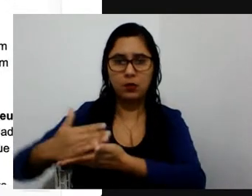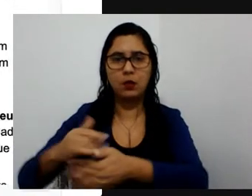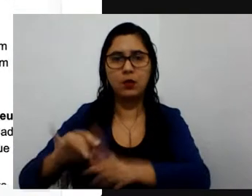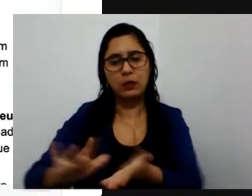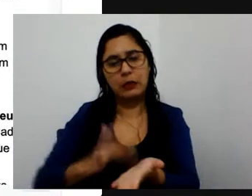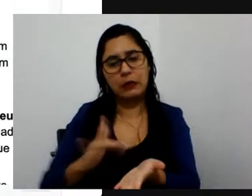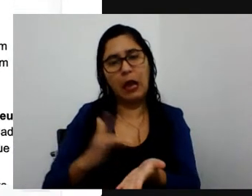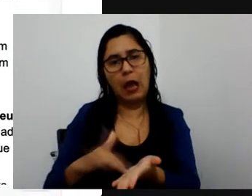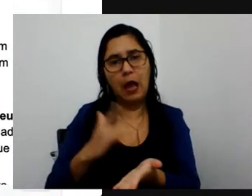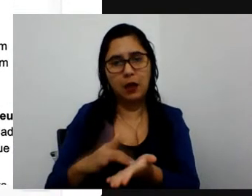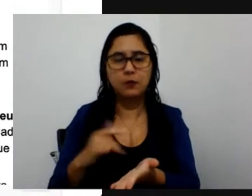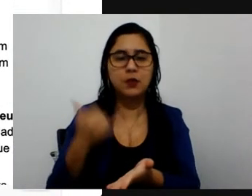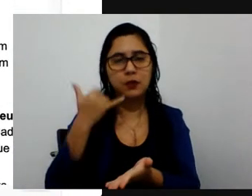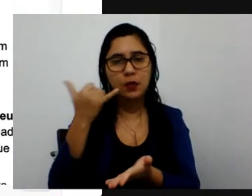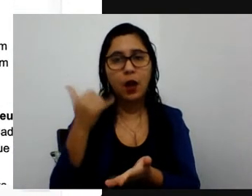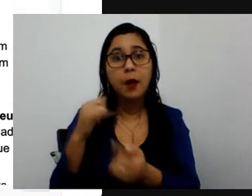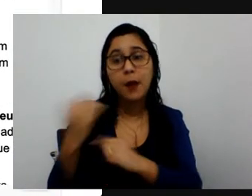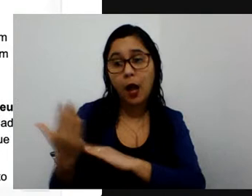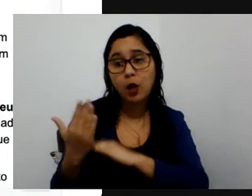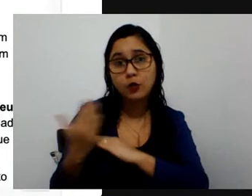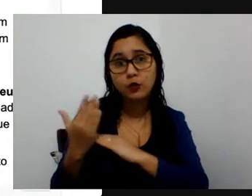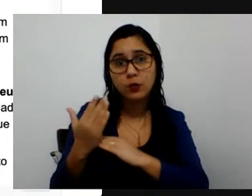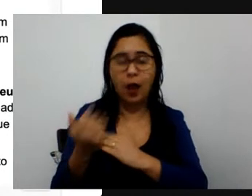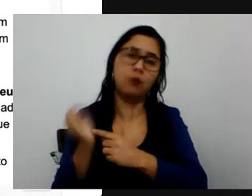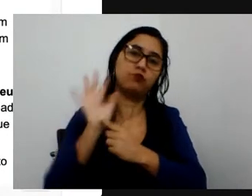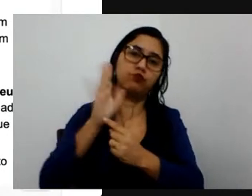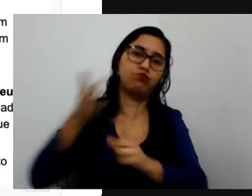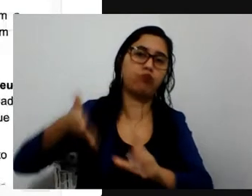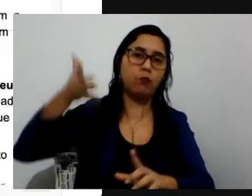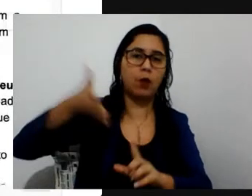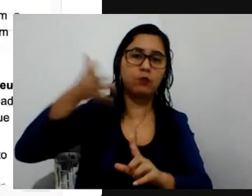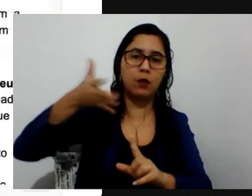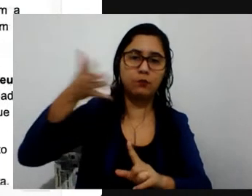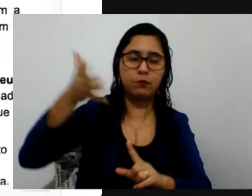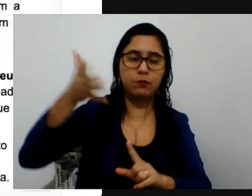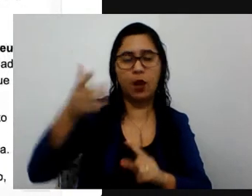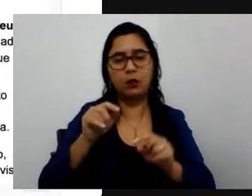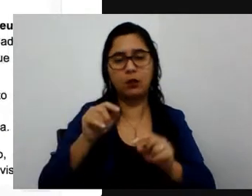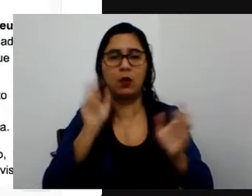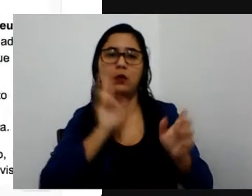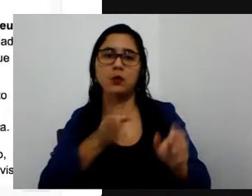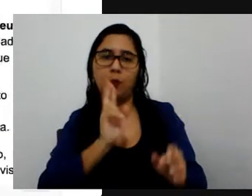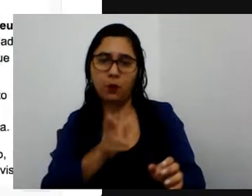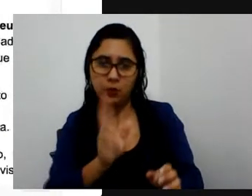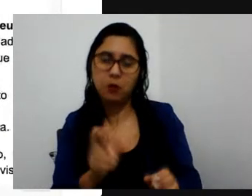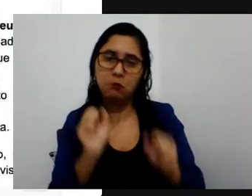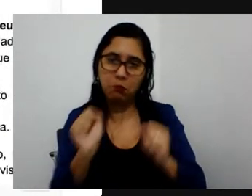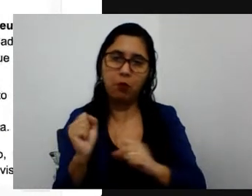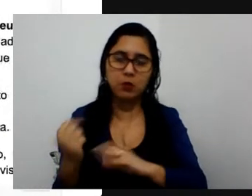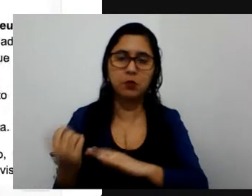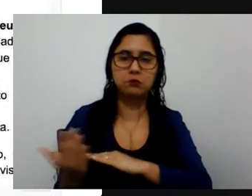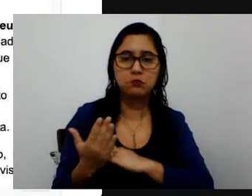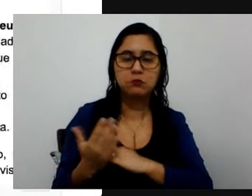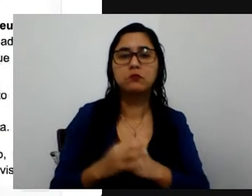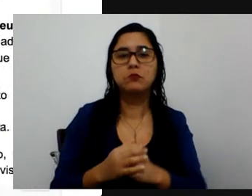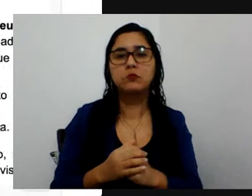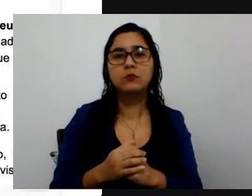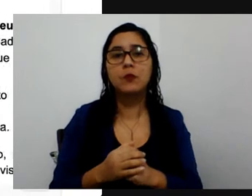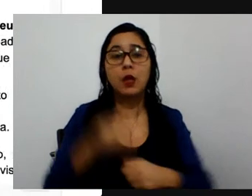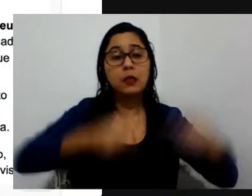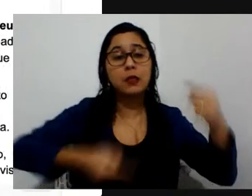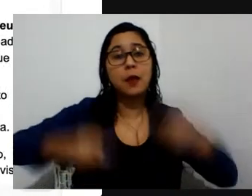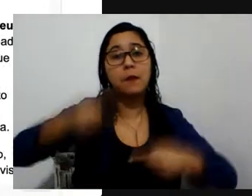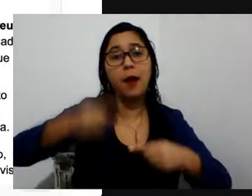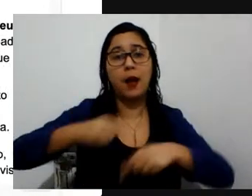tablets, smartphones para auxiliar a sua exposição, formulação de questões e de respostas. Os debates terão duração